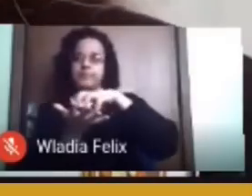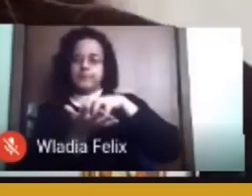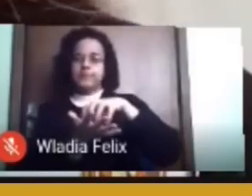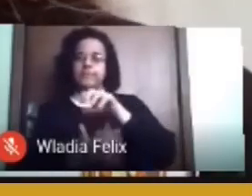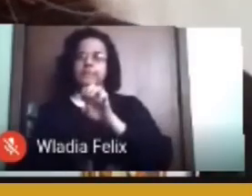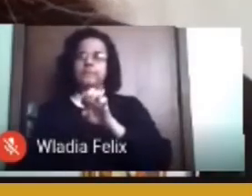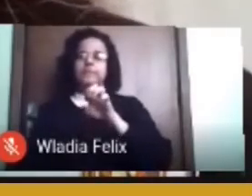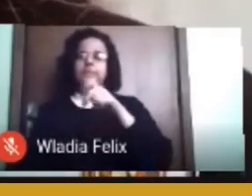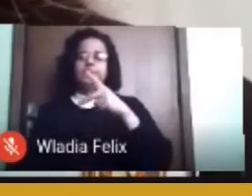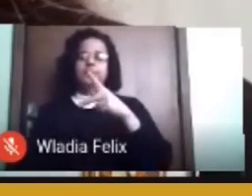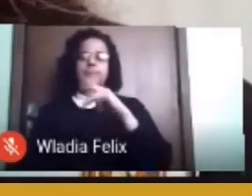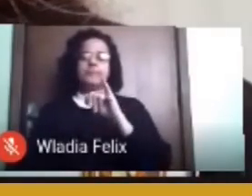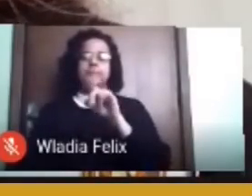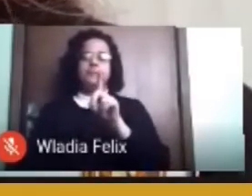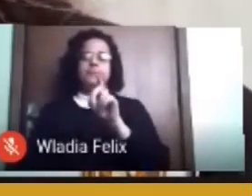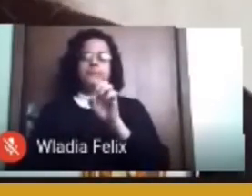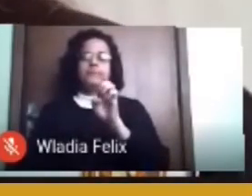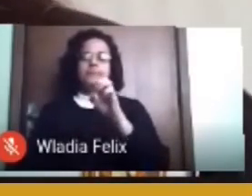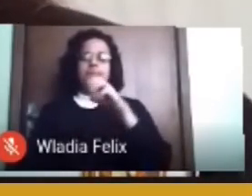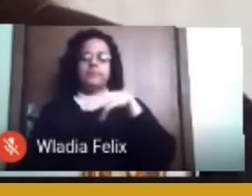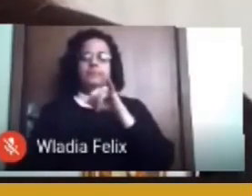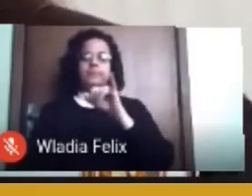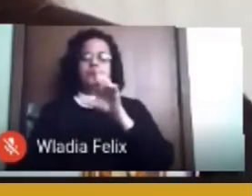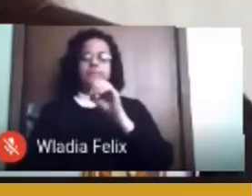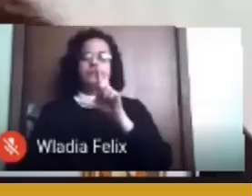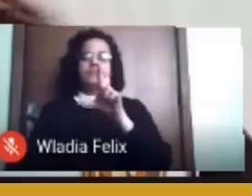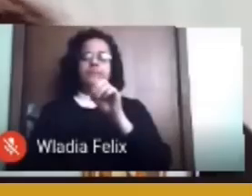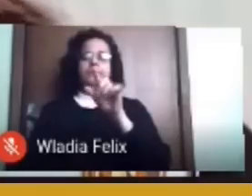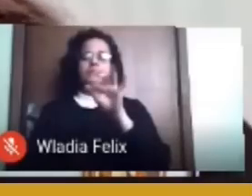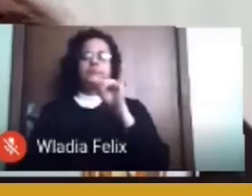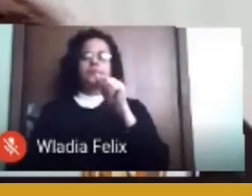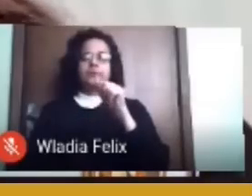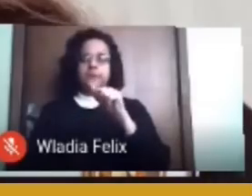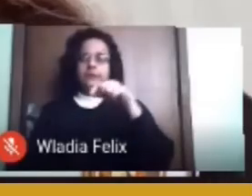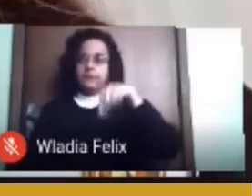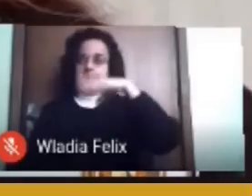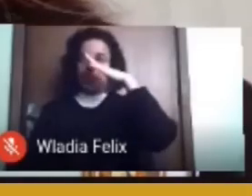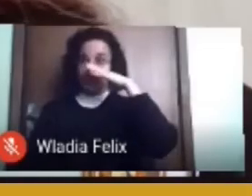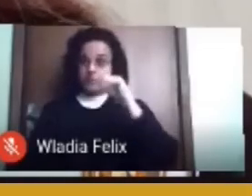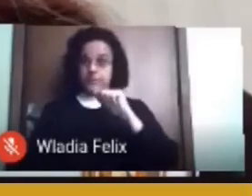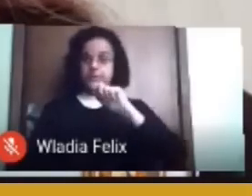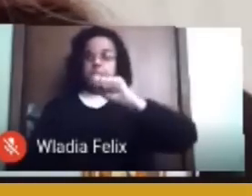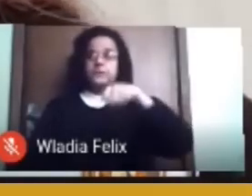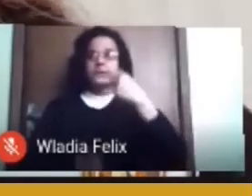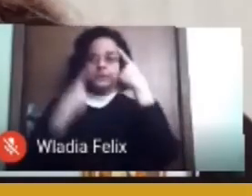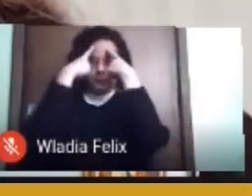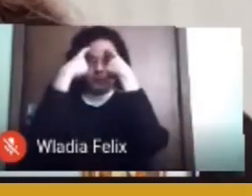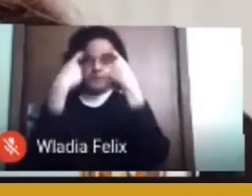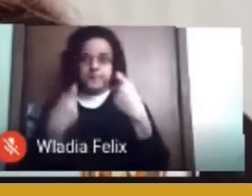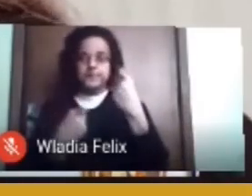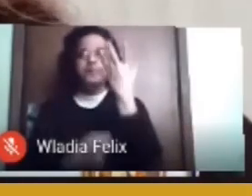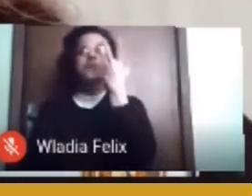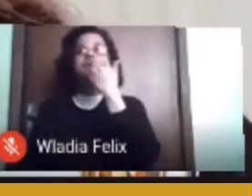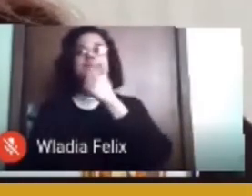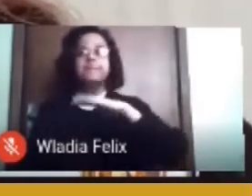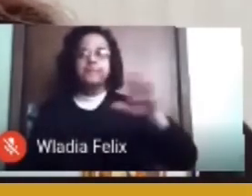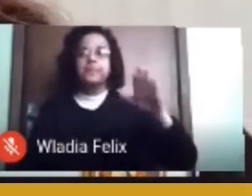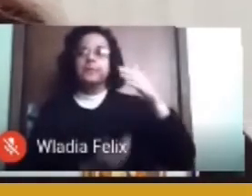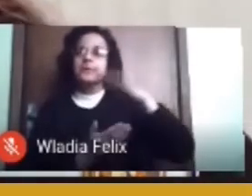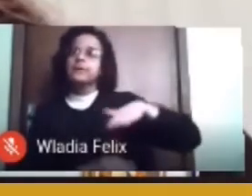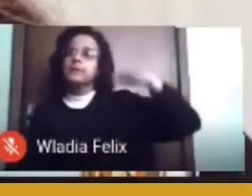violências em crianças e adolescentes até 17 anos. Então, esses dados nós temos de